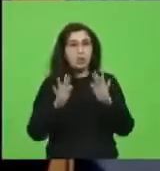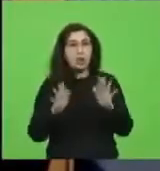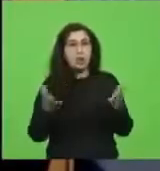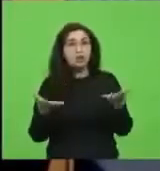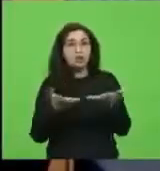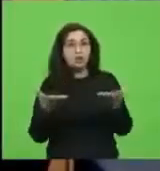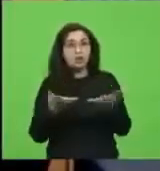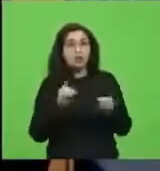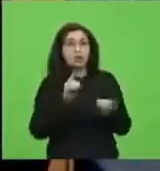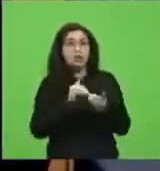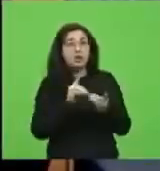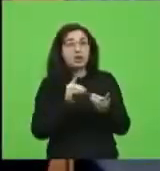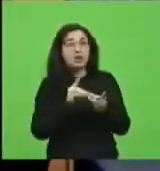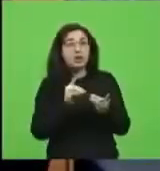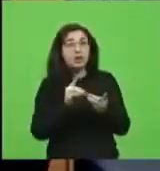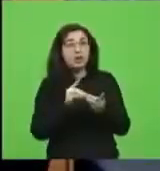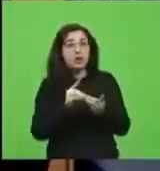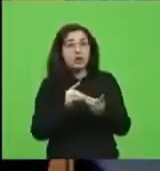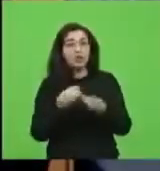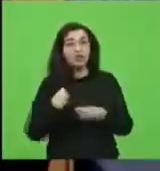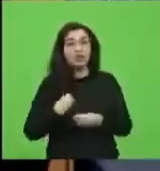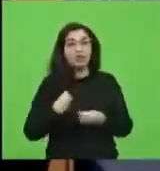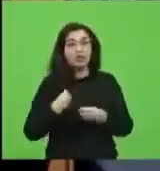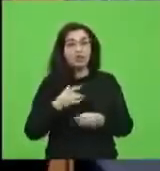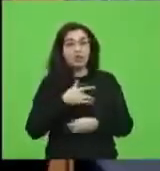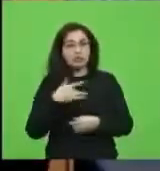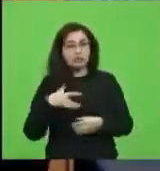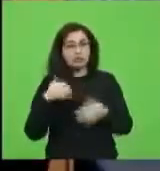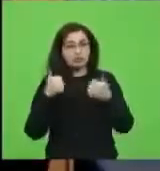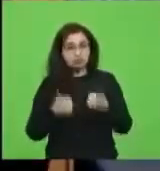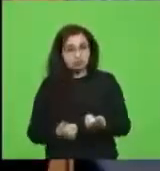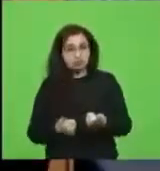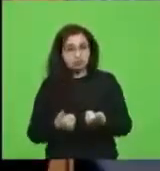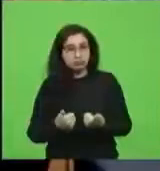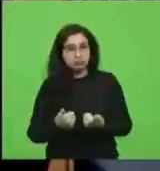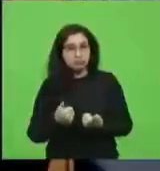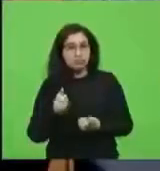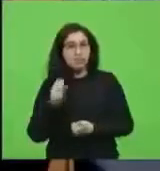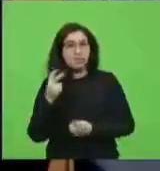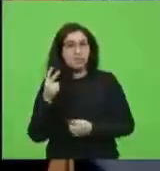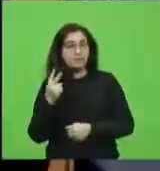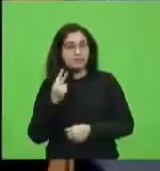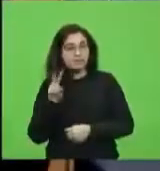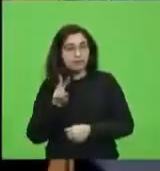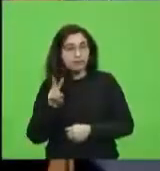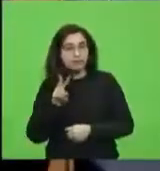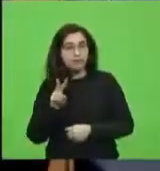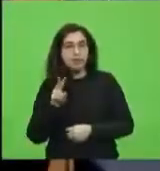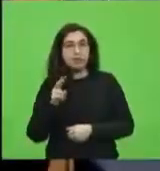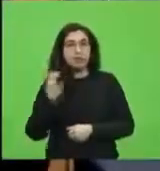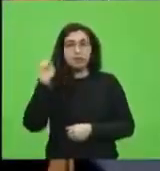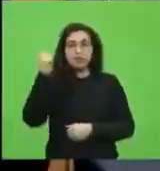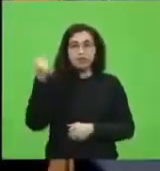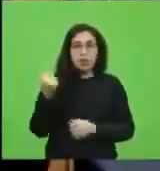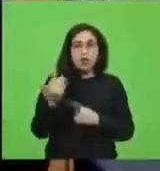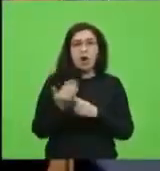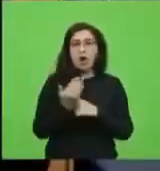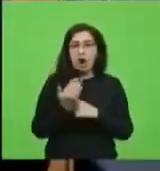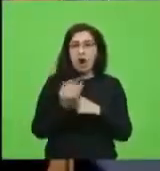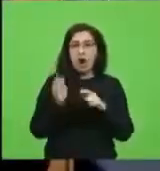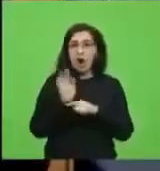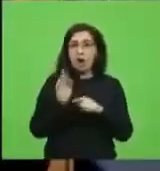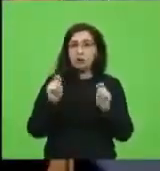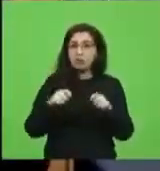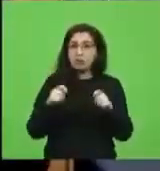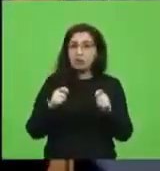tratamento precoce, uma vida saudável, vitaminas, tomar sol, tudo isso ajuda. Eu escutava aqui o deputado